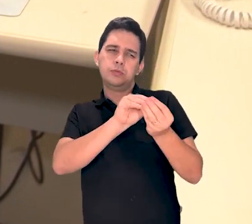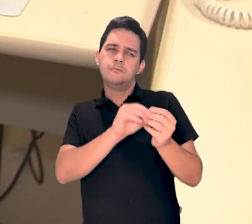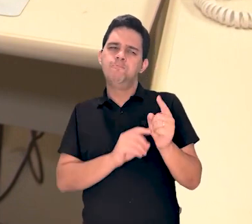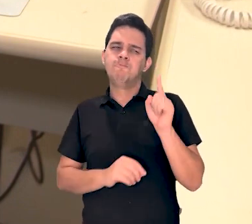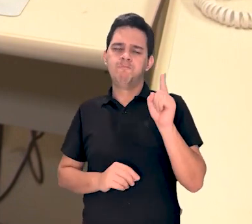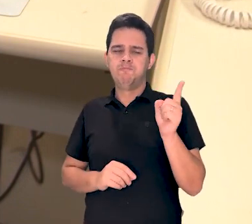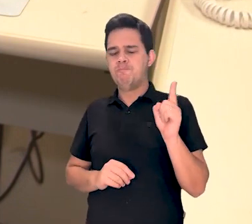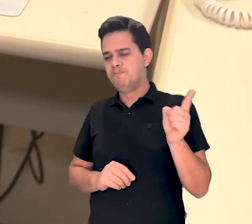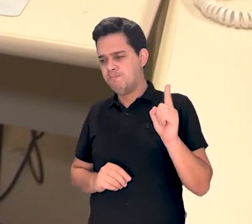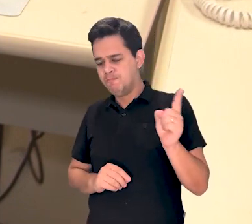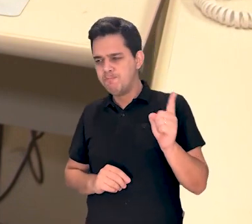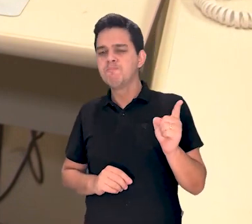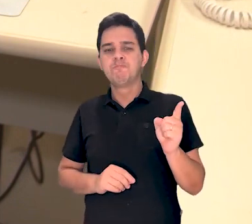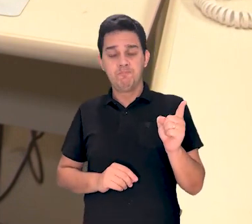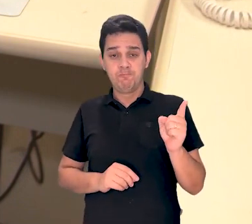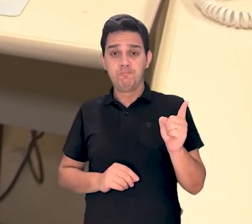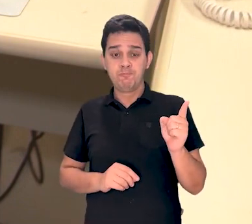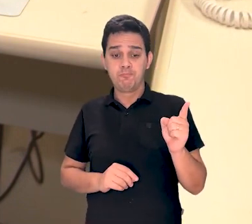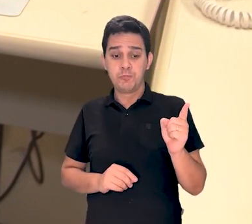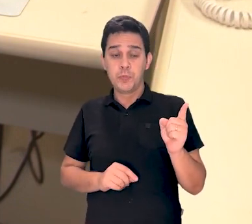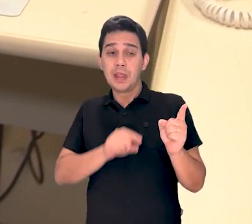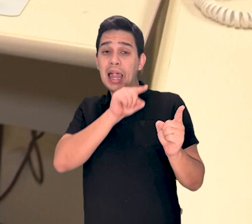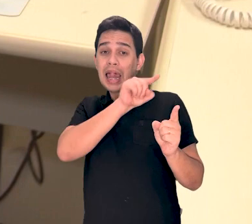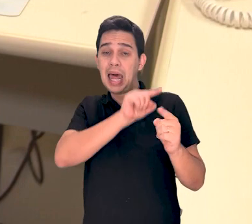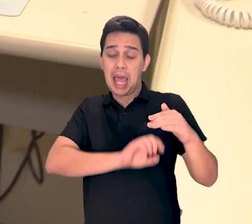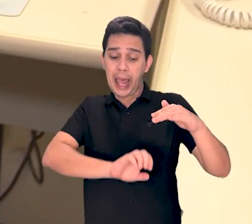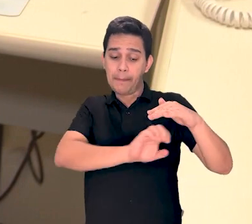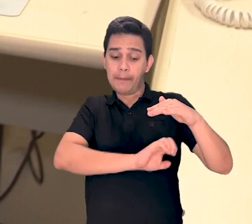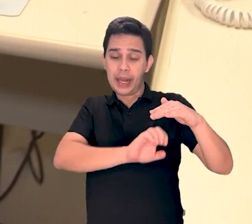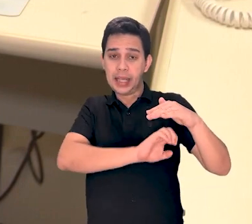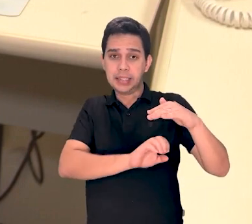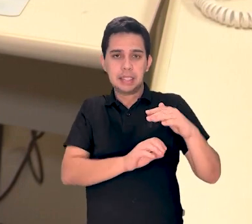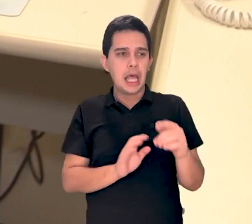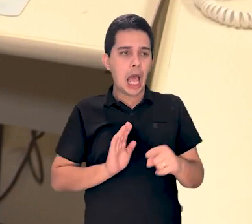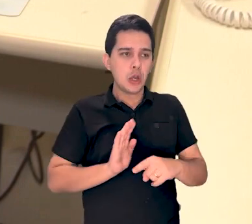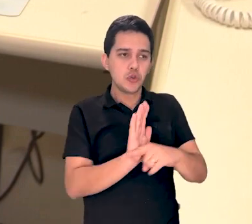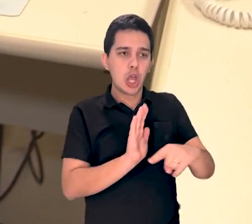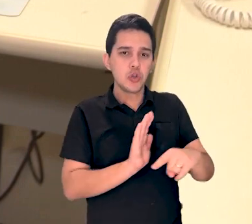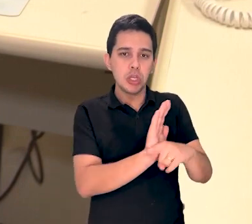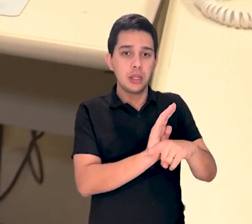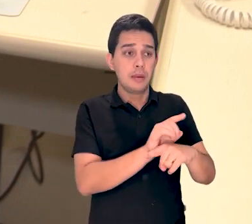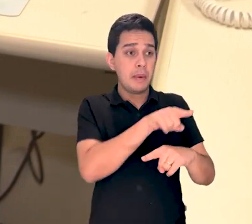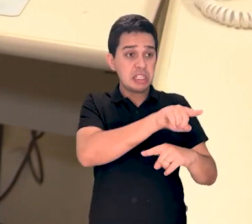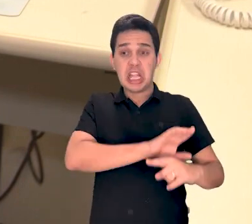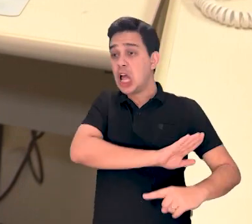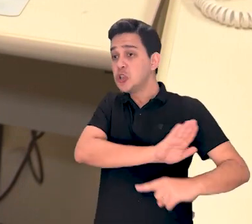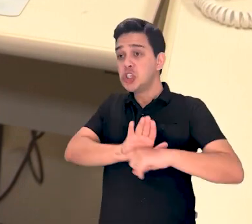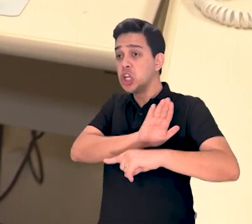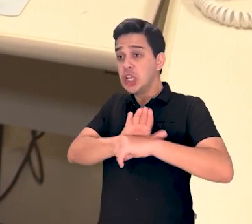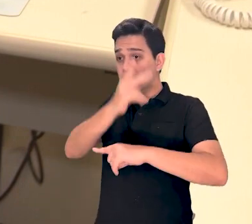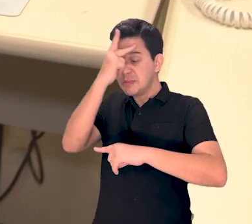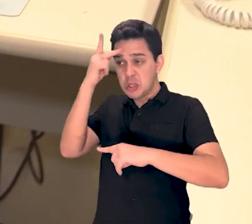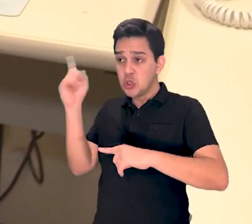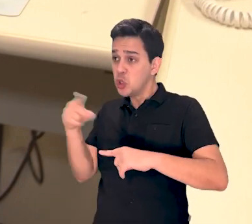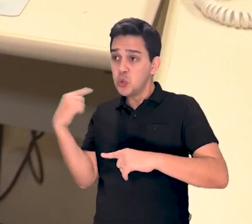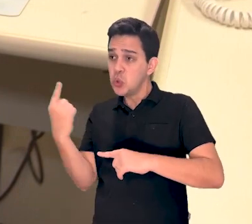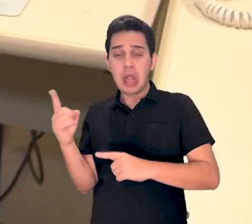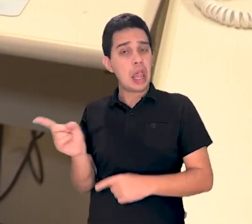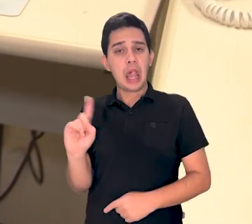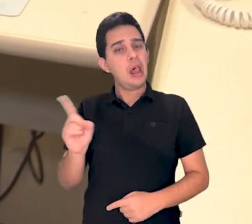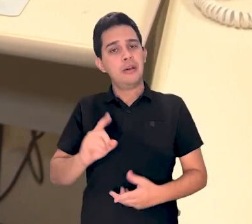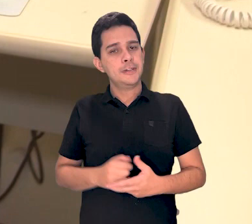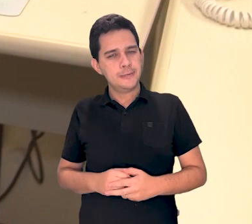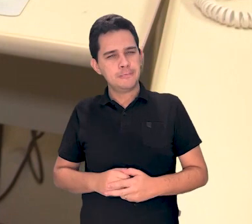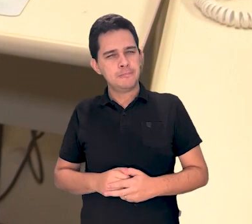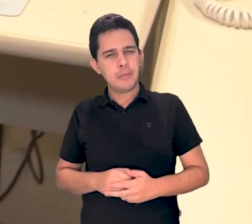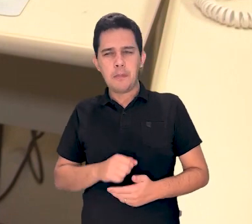posição né a do interesse privado sobre o interesse público que é uma coisa seria a gente pensar